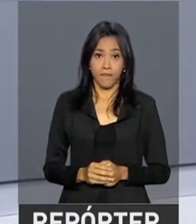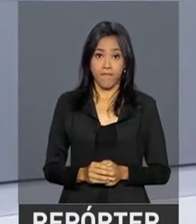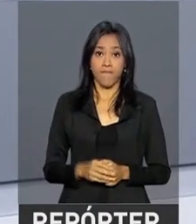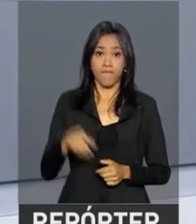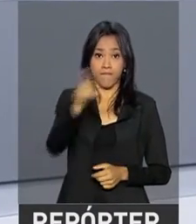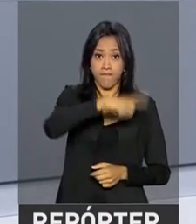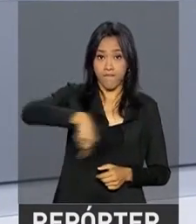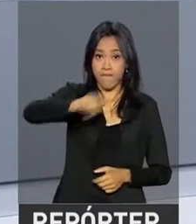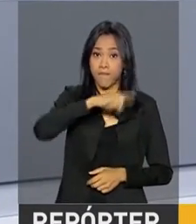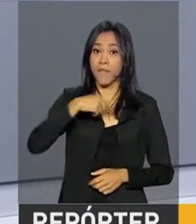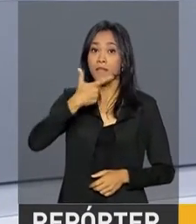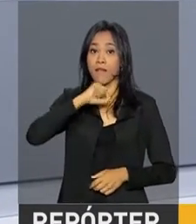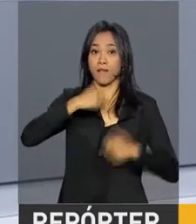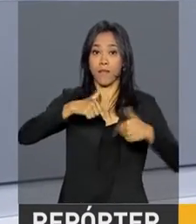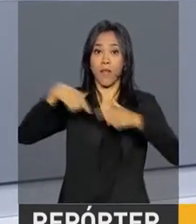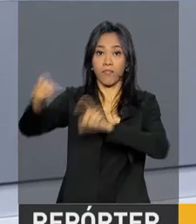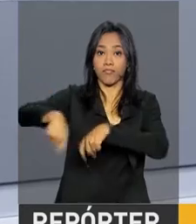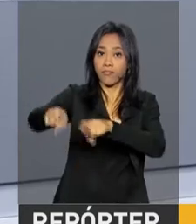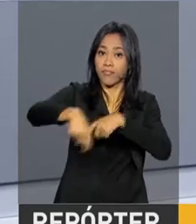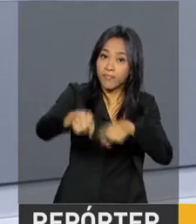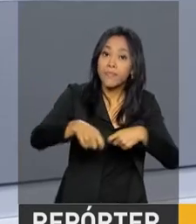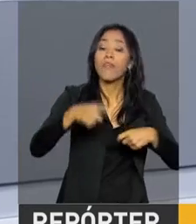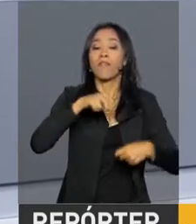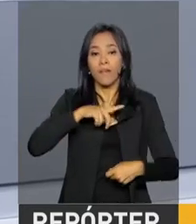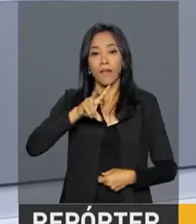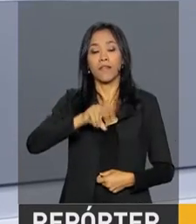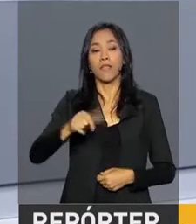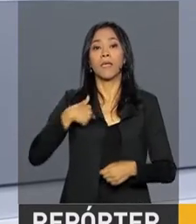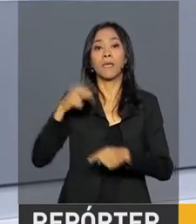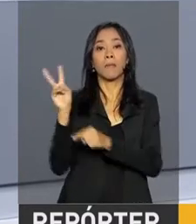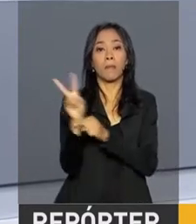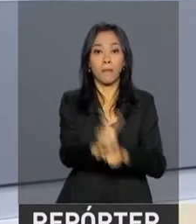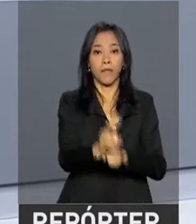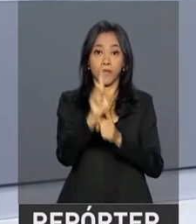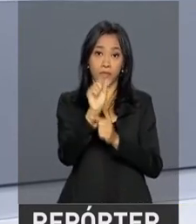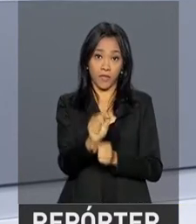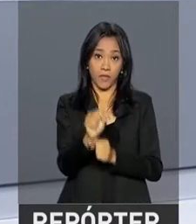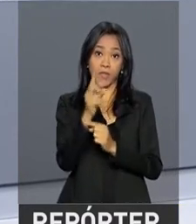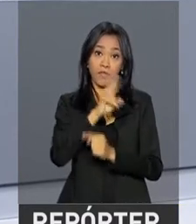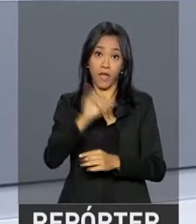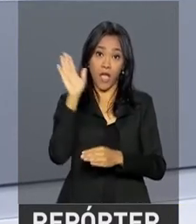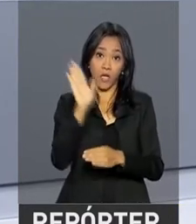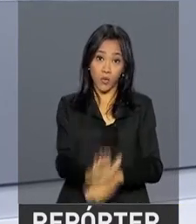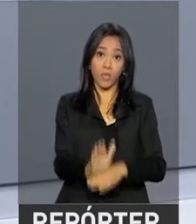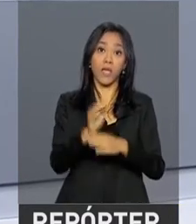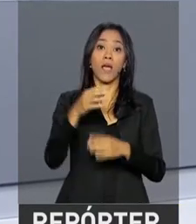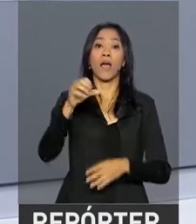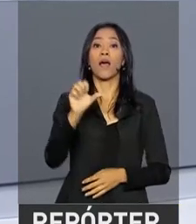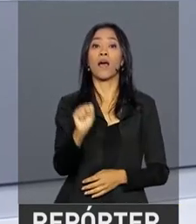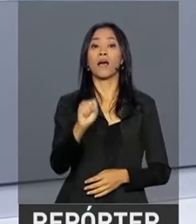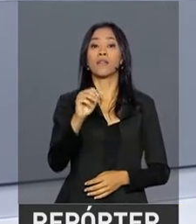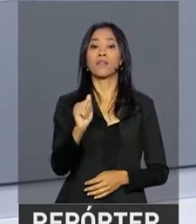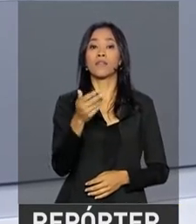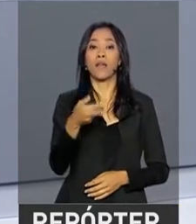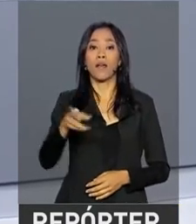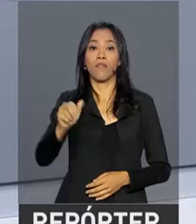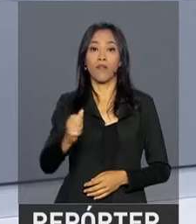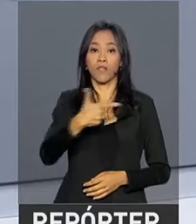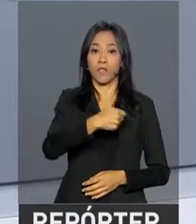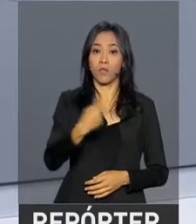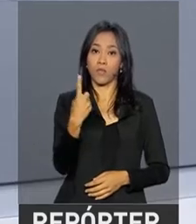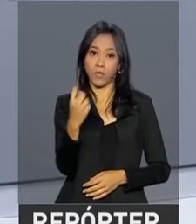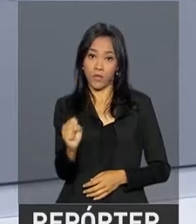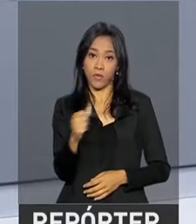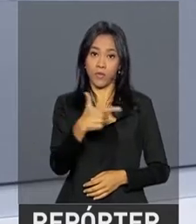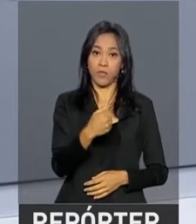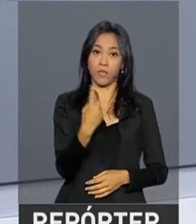Produtores rurais vão ter acesso a linhas de financiamento que vão contribuir para custear a safra 2018 e 2019 e devem